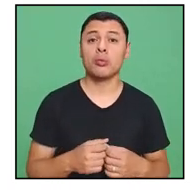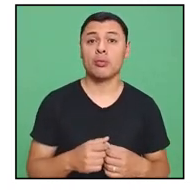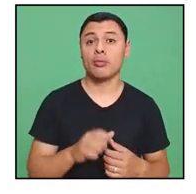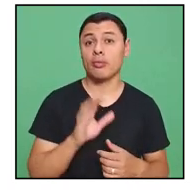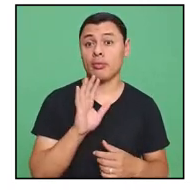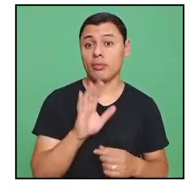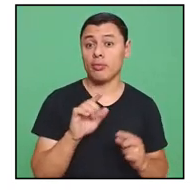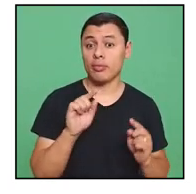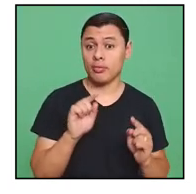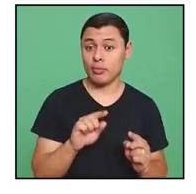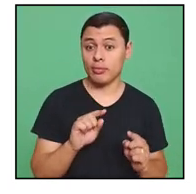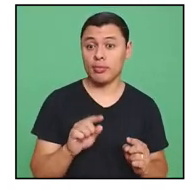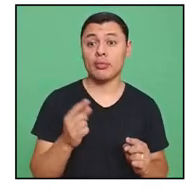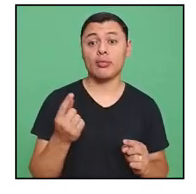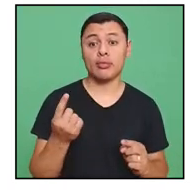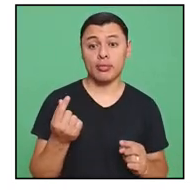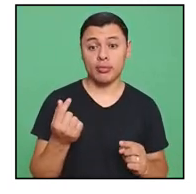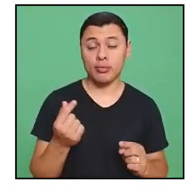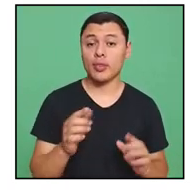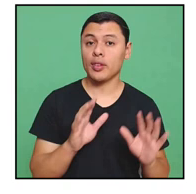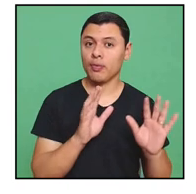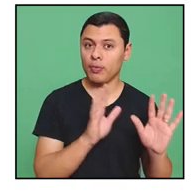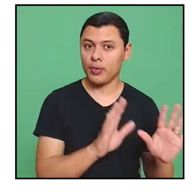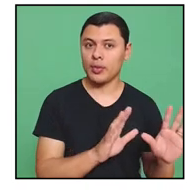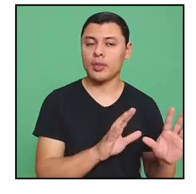valor ele fica com os desenvolvedores.